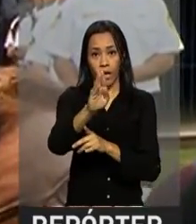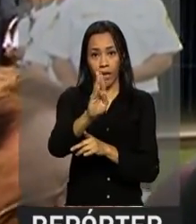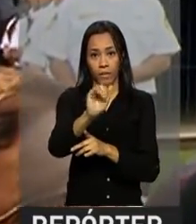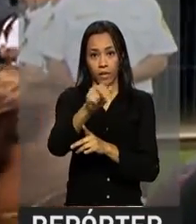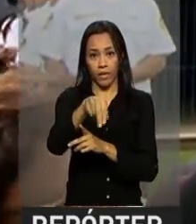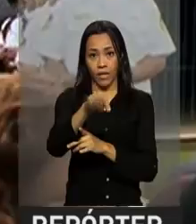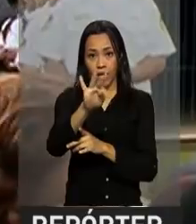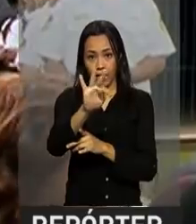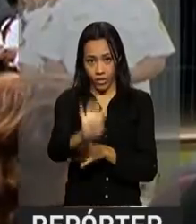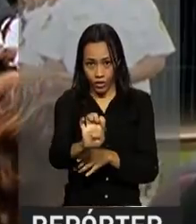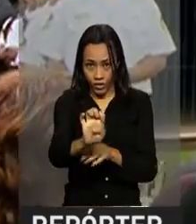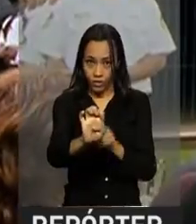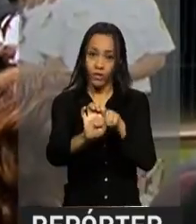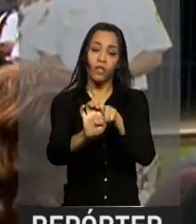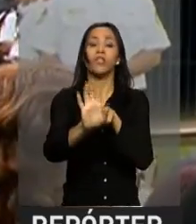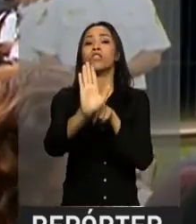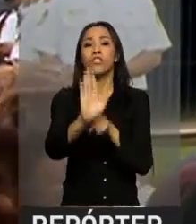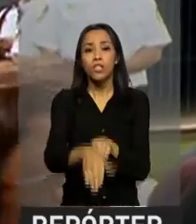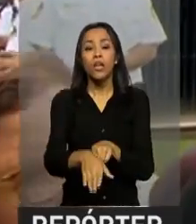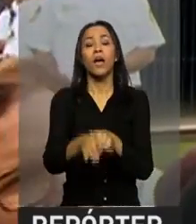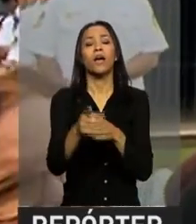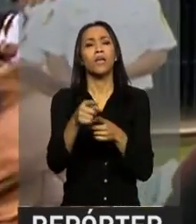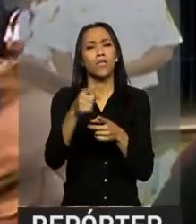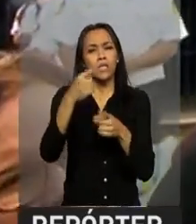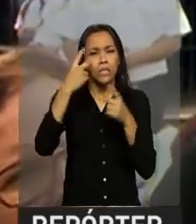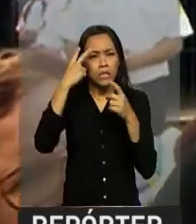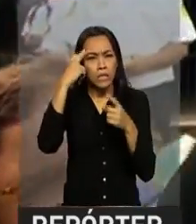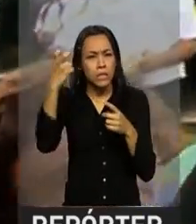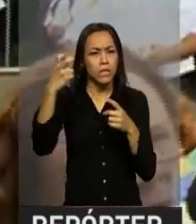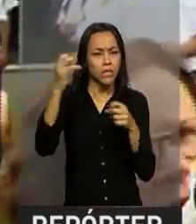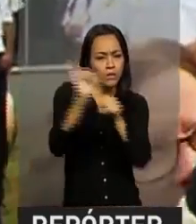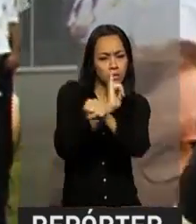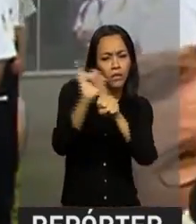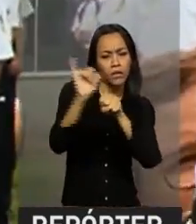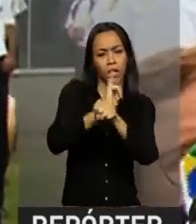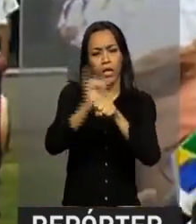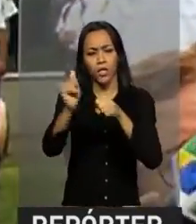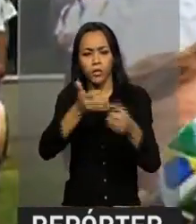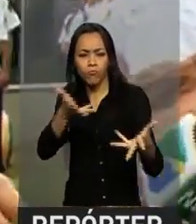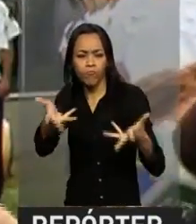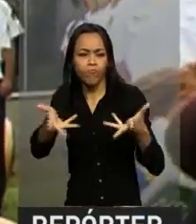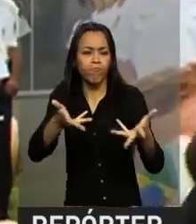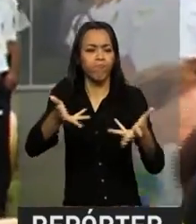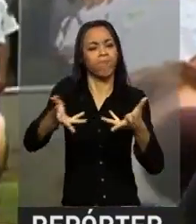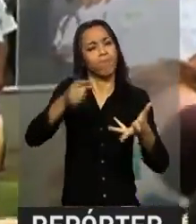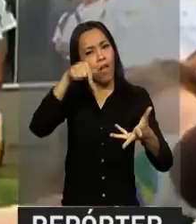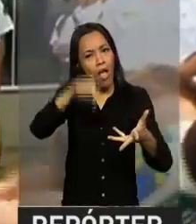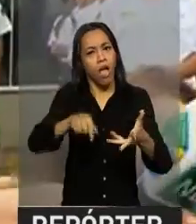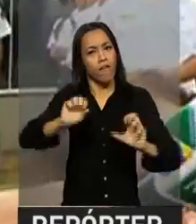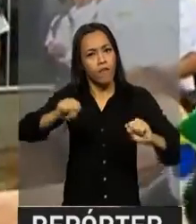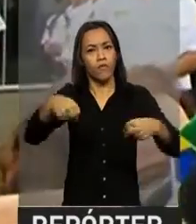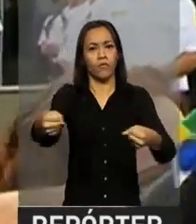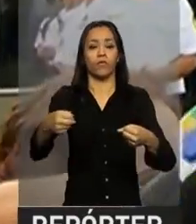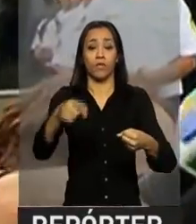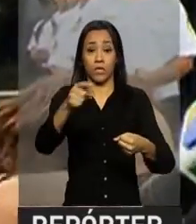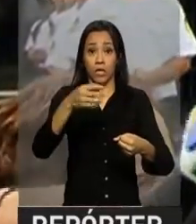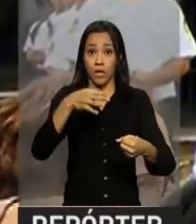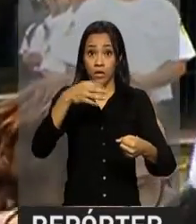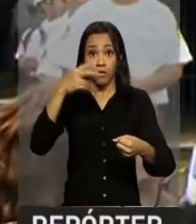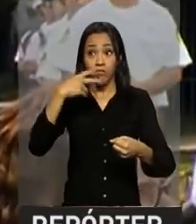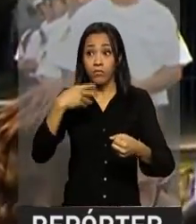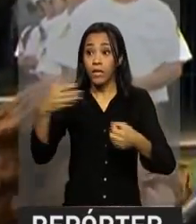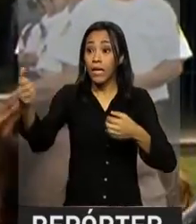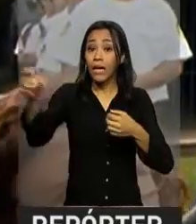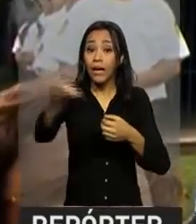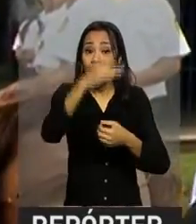tem status de ministério, as ações de inteligência vão ganhar reforço. Nós teremos inteligência de todo mundo compartilhando e